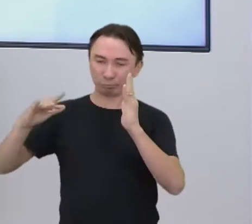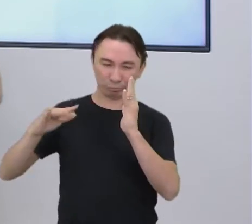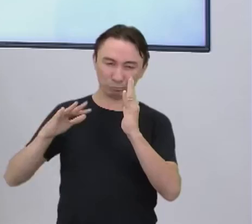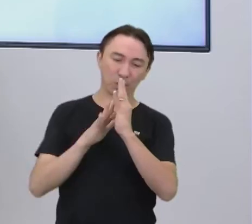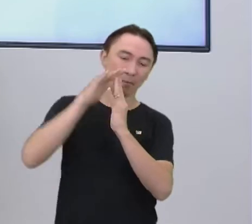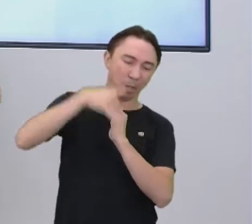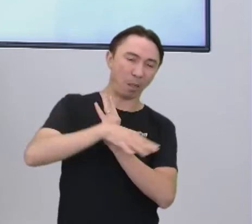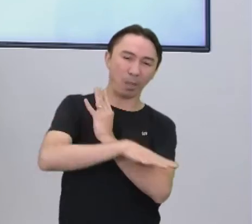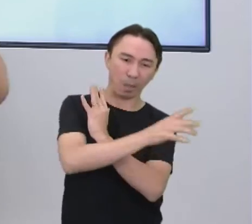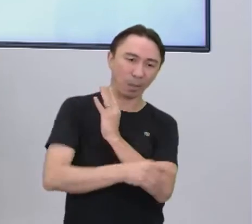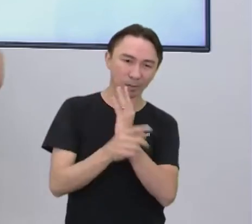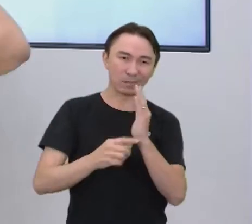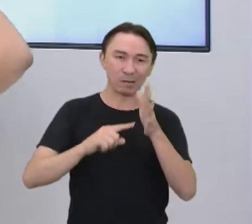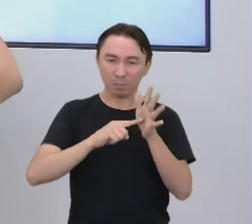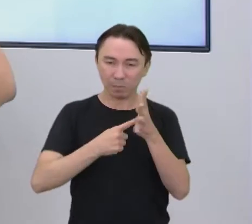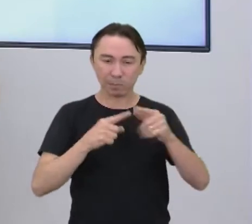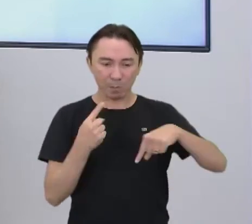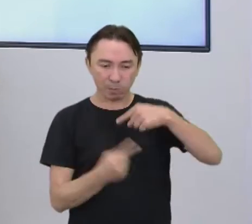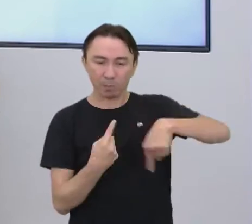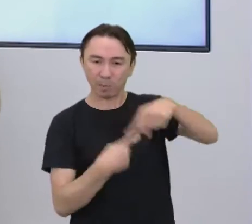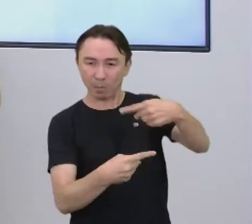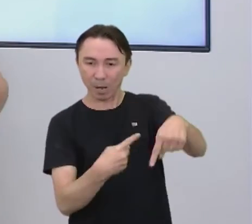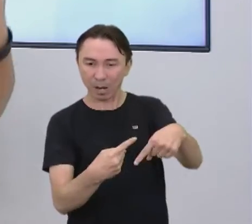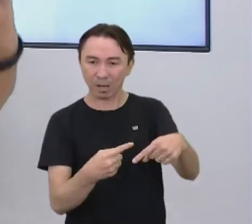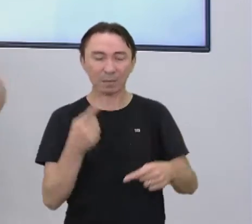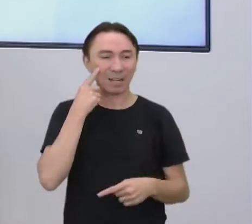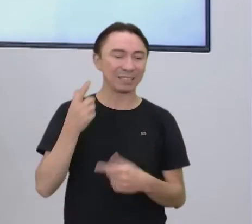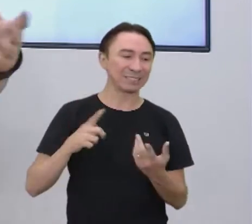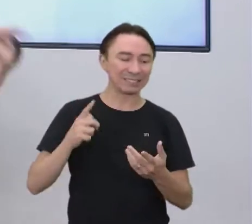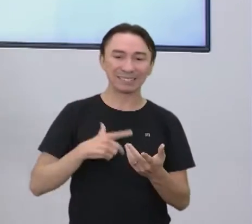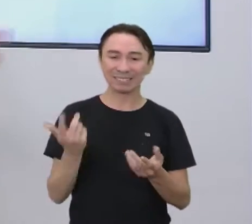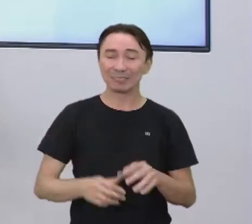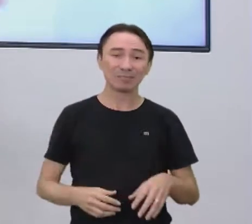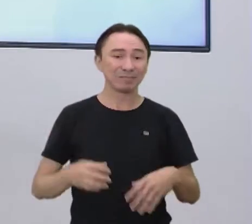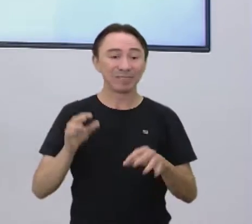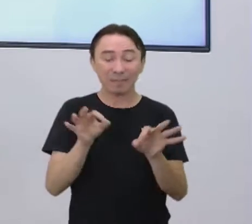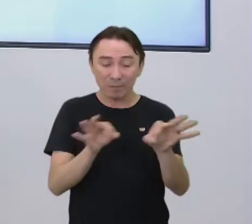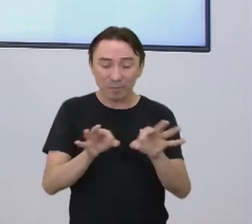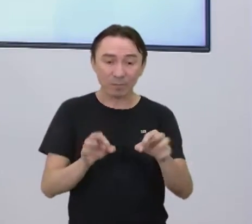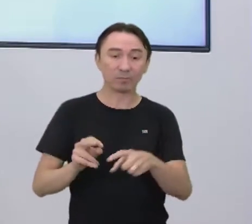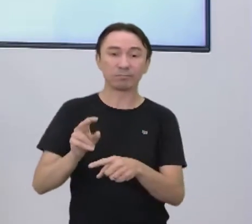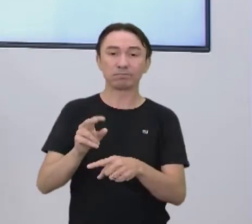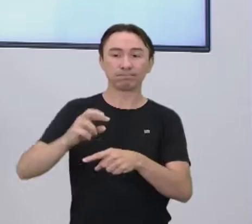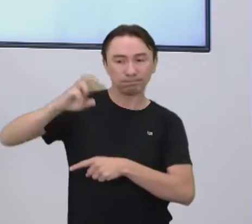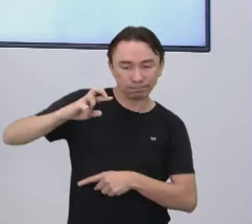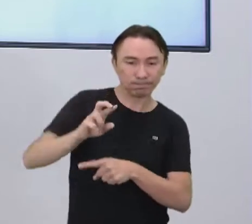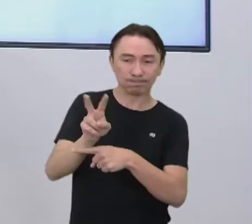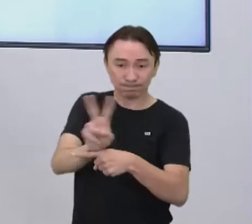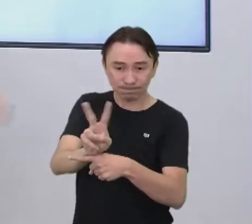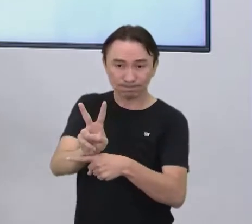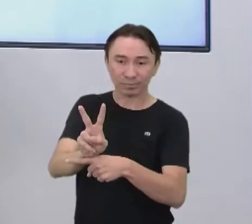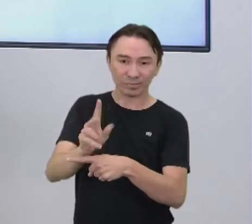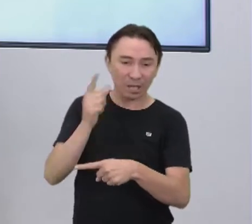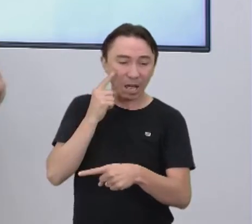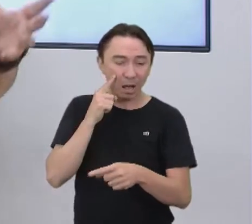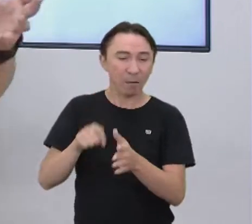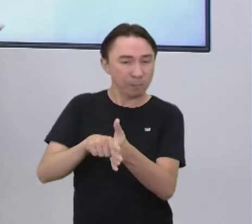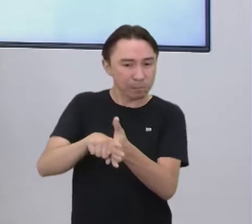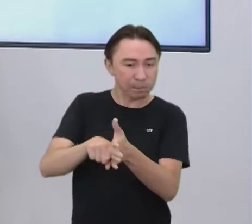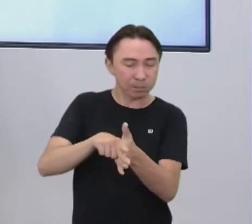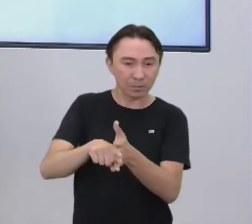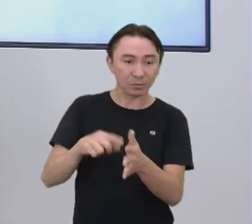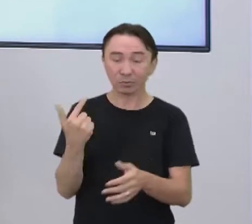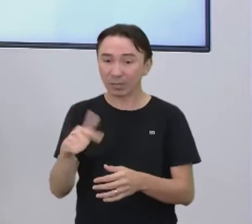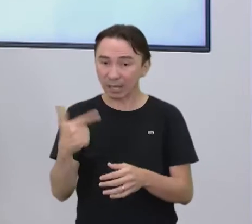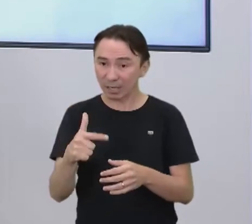não é feito da melhor maneira possível, ou pelo menos isso também não é supervisionado, né, auditado, enfim, durante